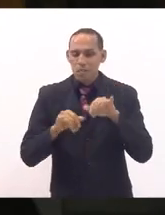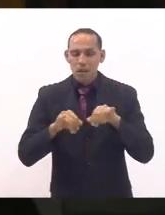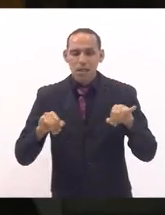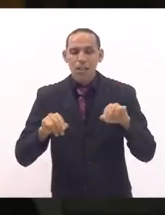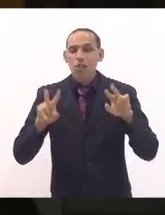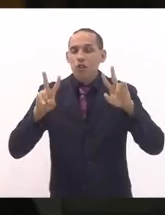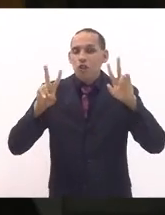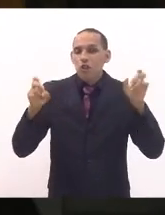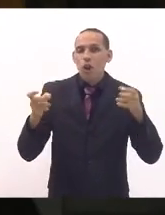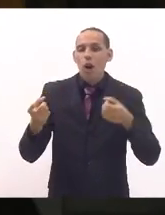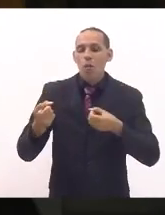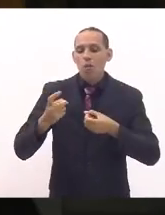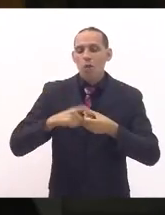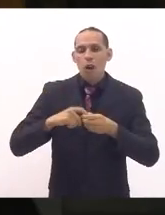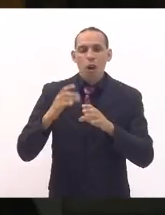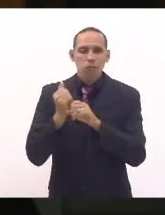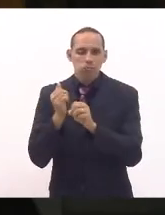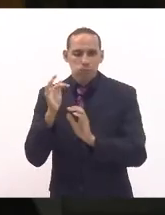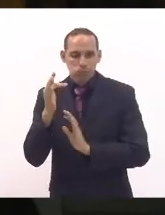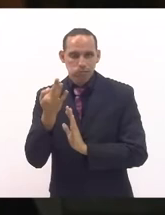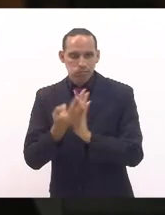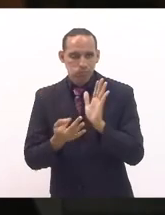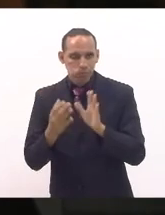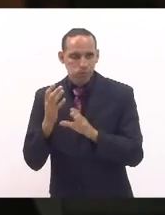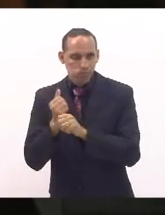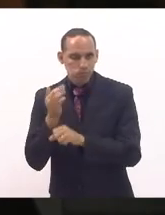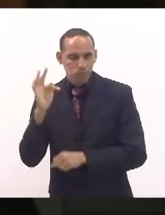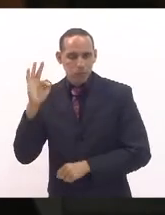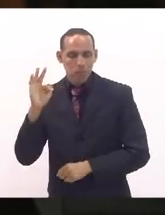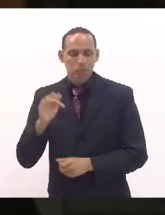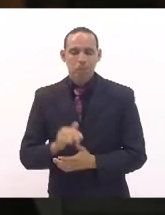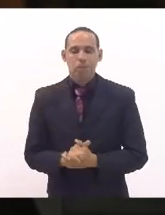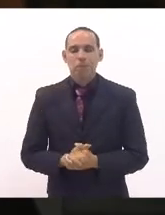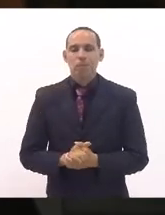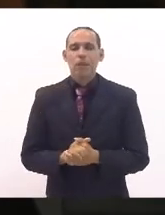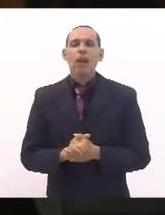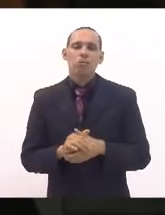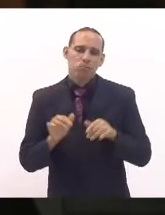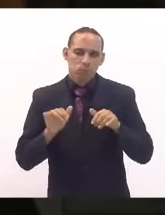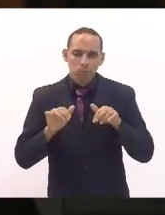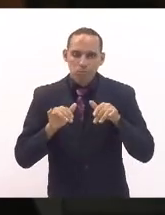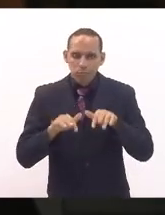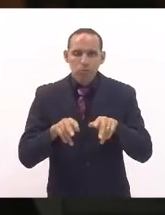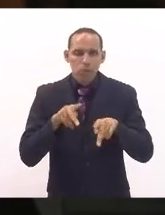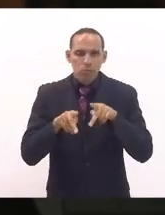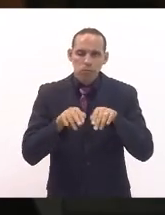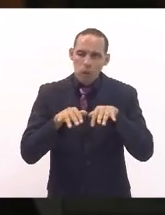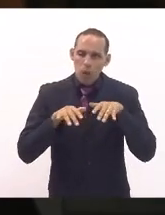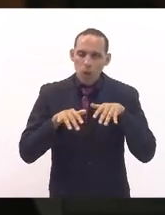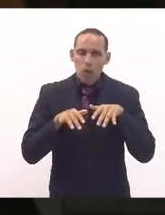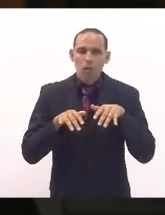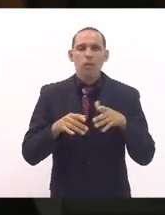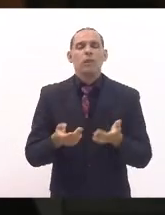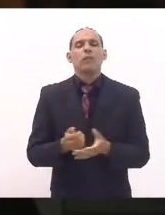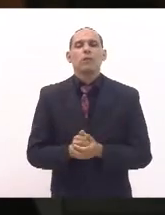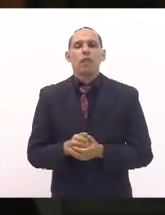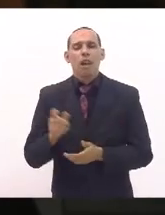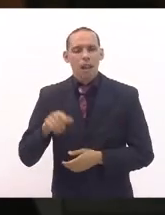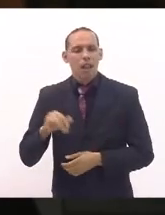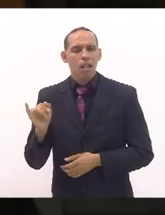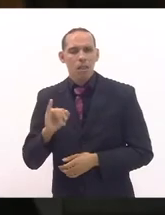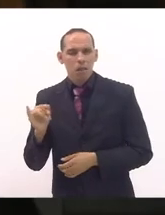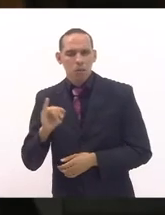recuperação fiscal. Eram audiências públicas coletivas, servidor público, tributação, comissão de